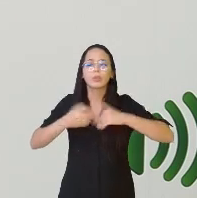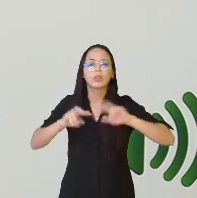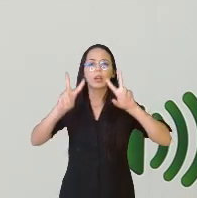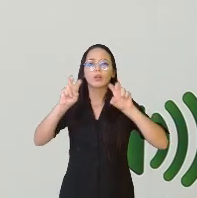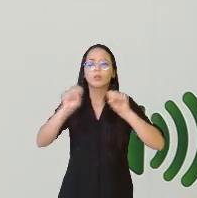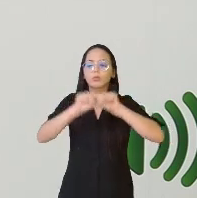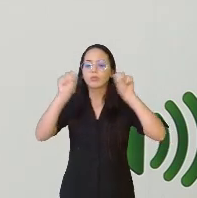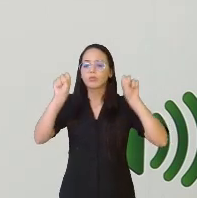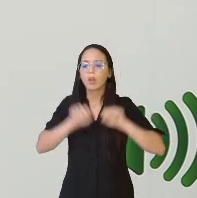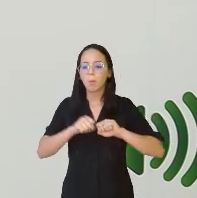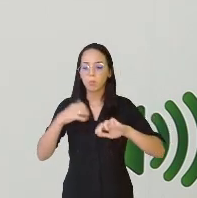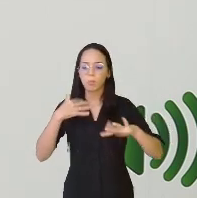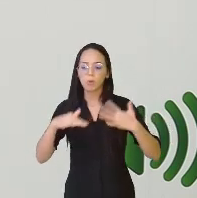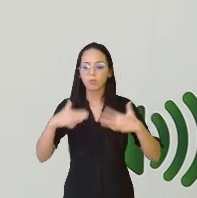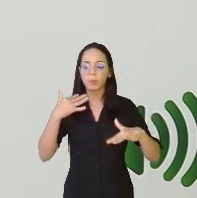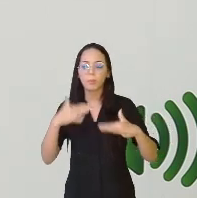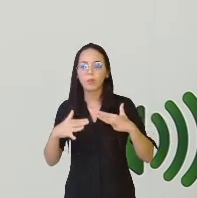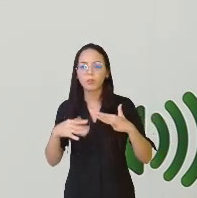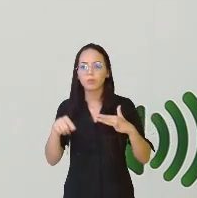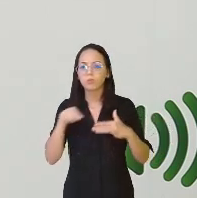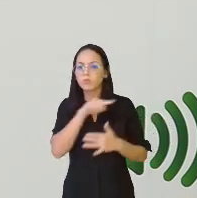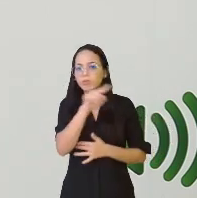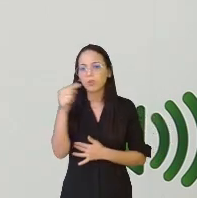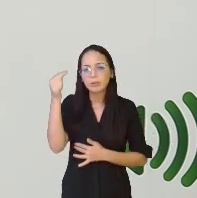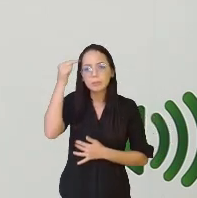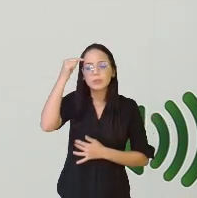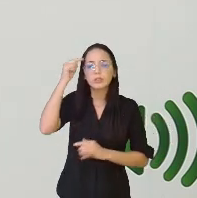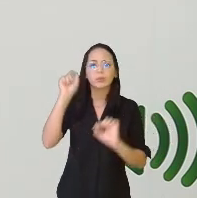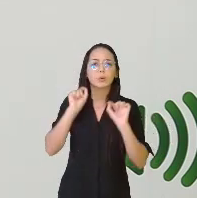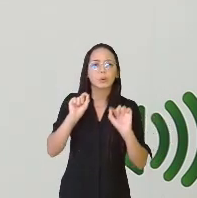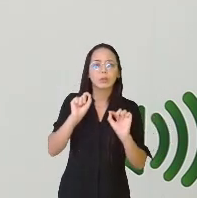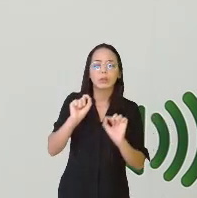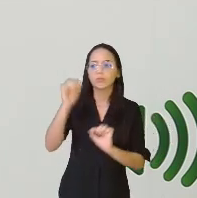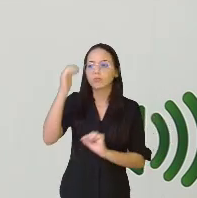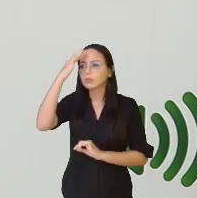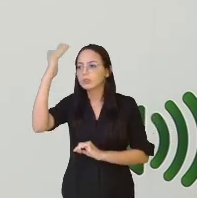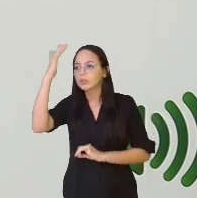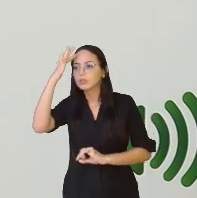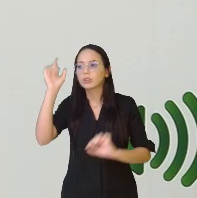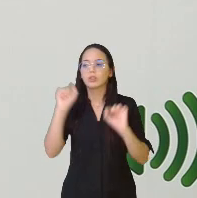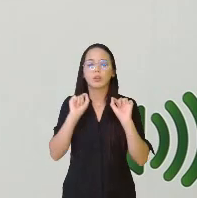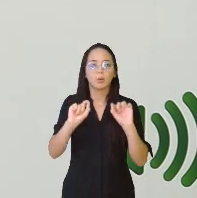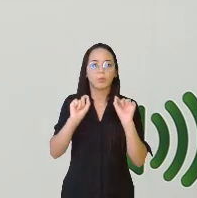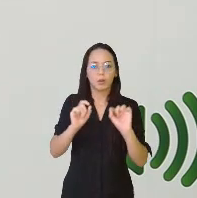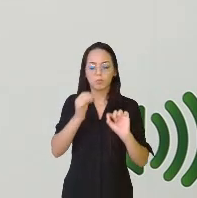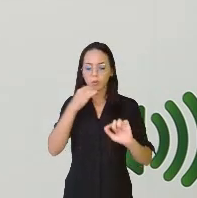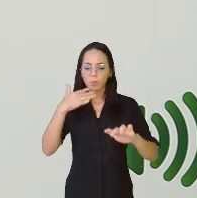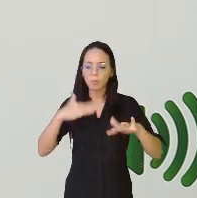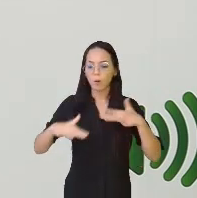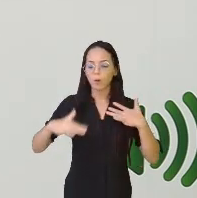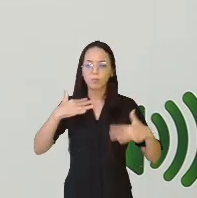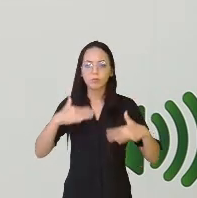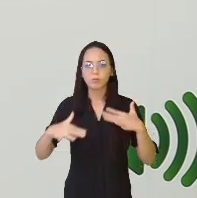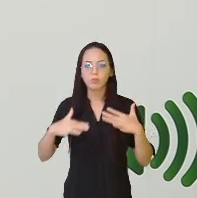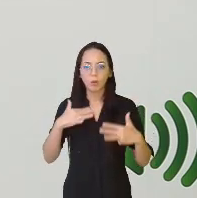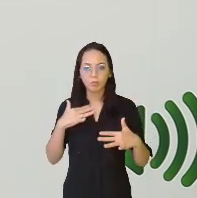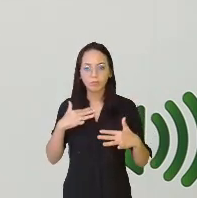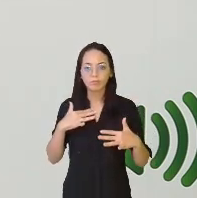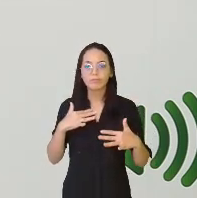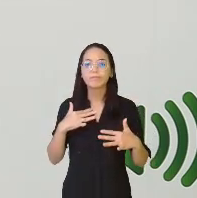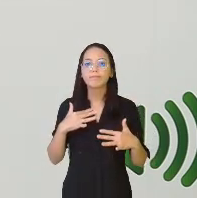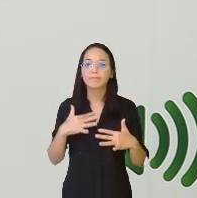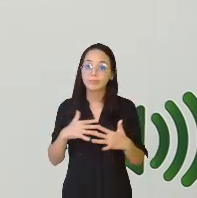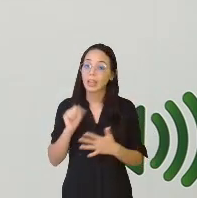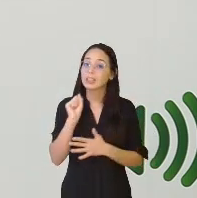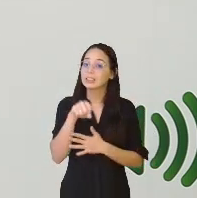o que vem na sua mente? O que você consegue imaginar quando eu falo de locomoção?